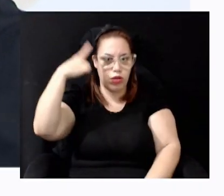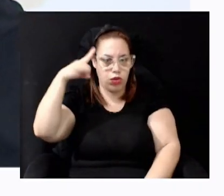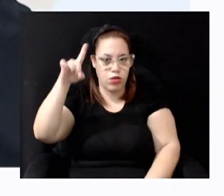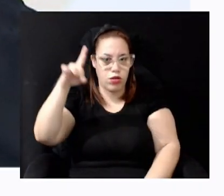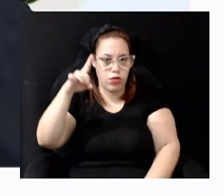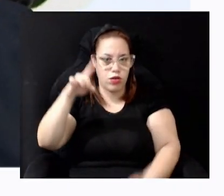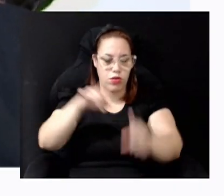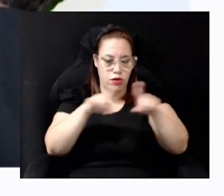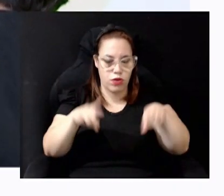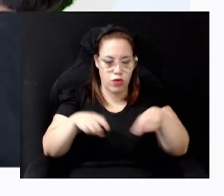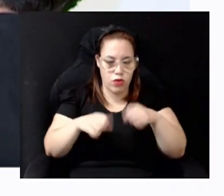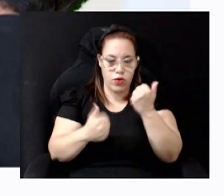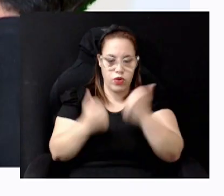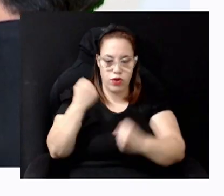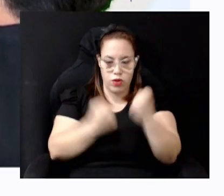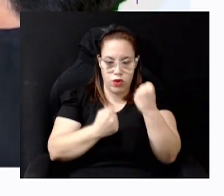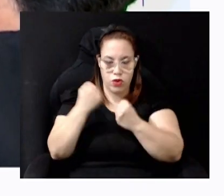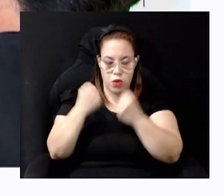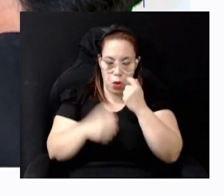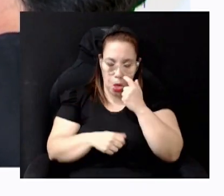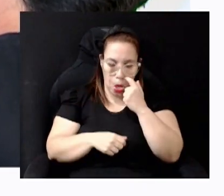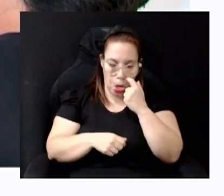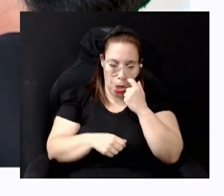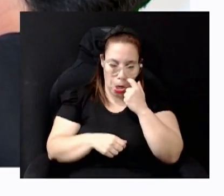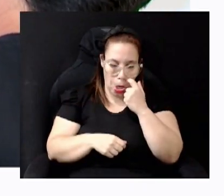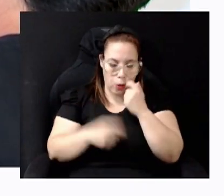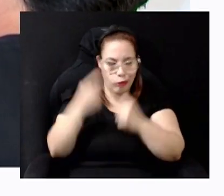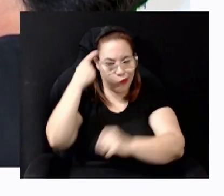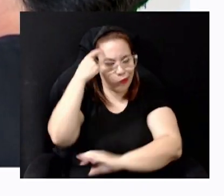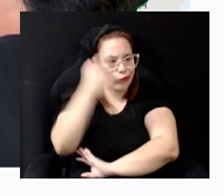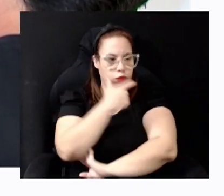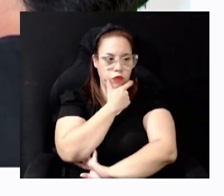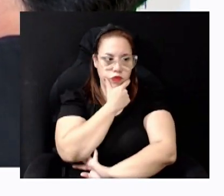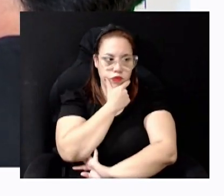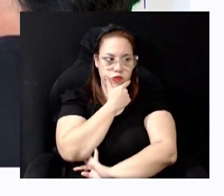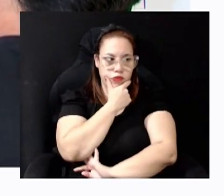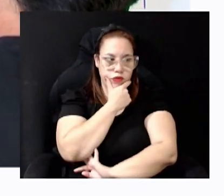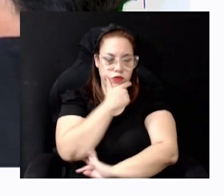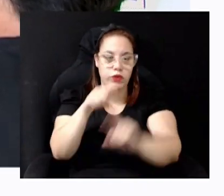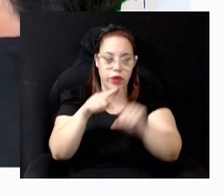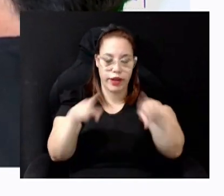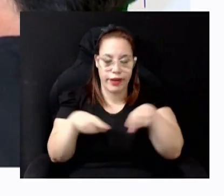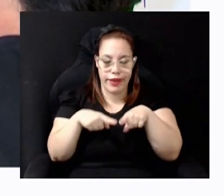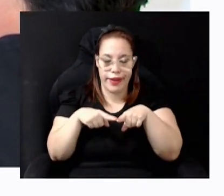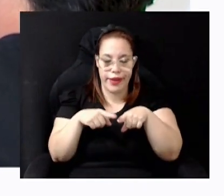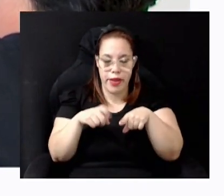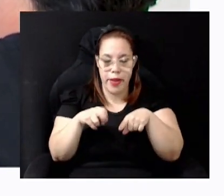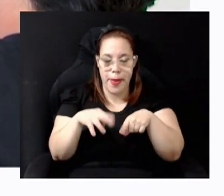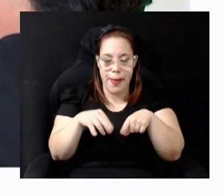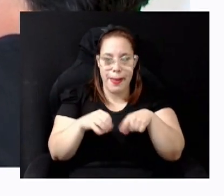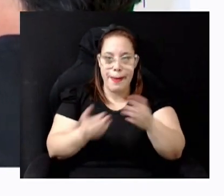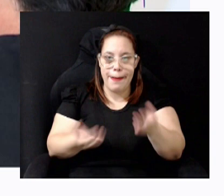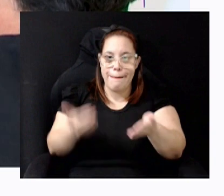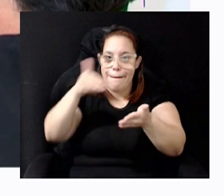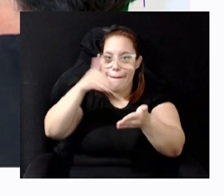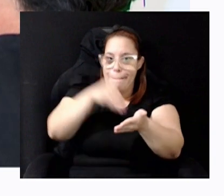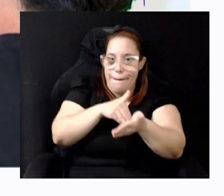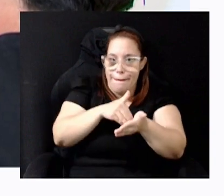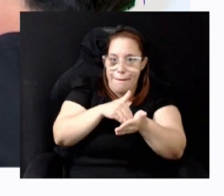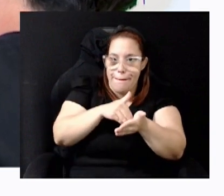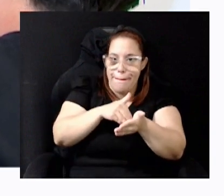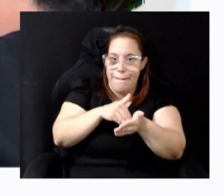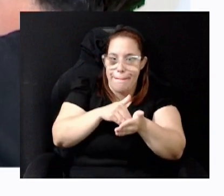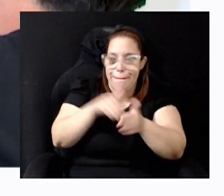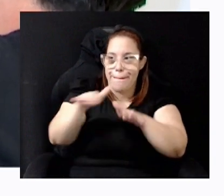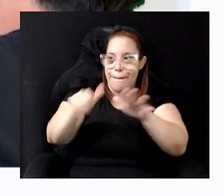veículos, espaços, né? Se a gente for pensar do ponto de vista de design de interiores e tudo mais. Mas essa vertente, né, que a gente tem chamado recentemente